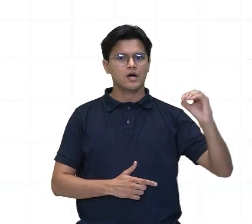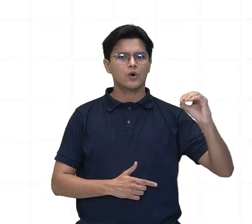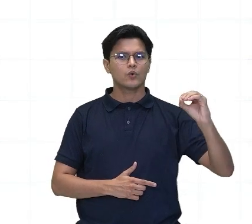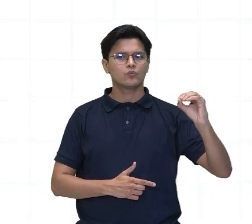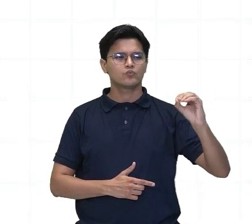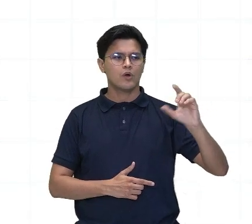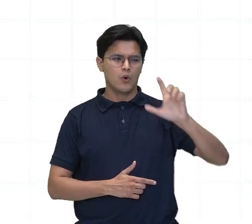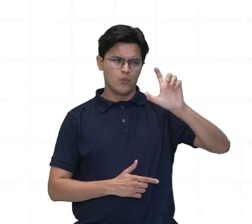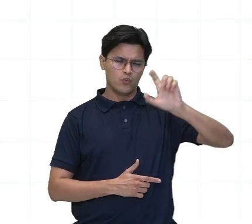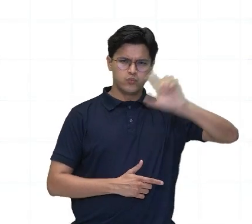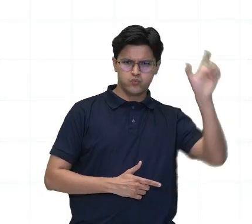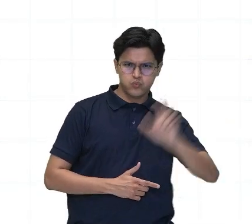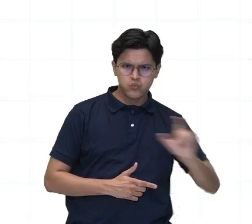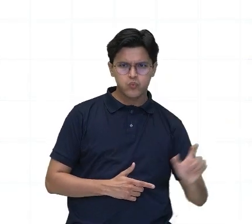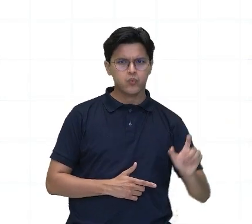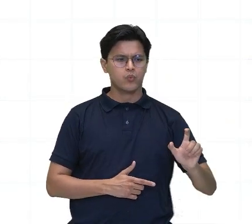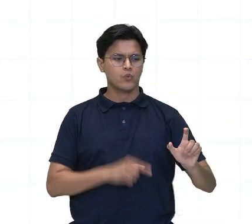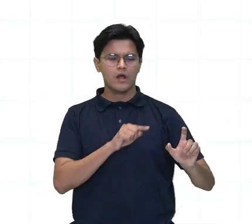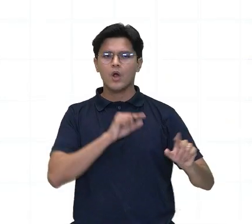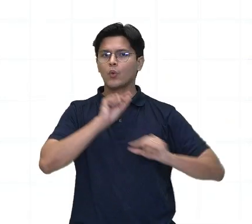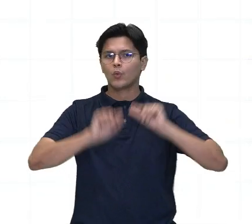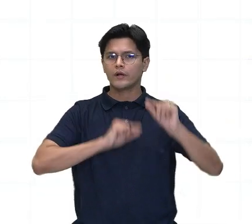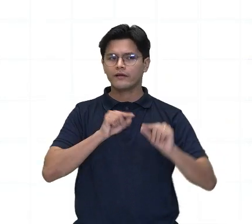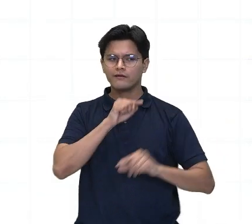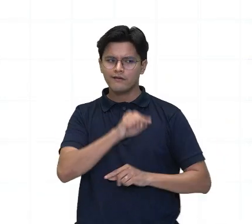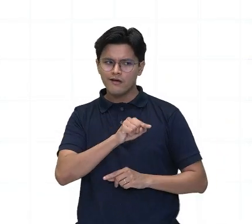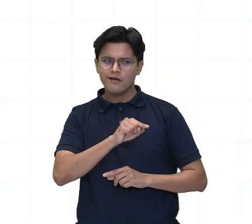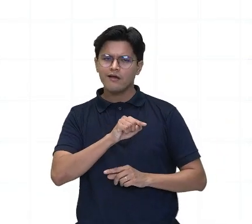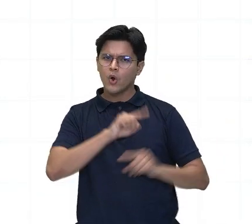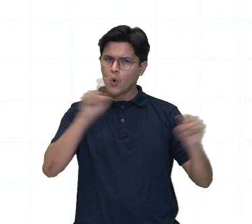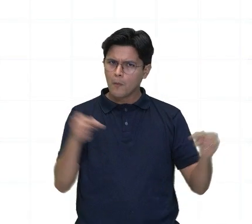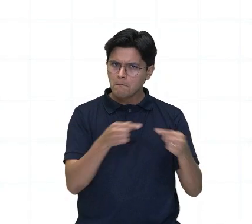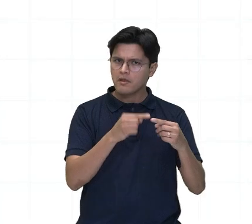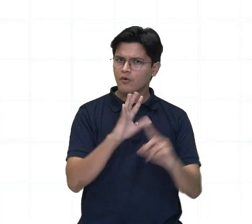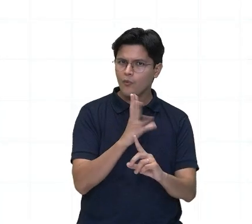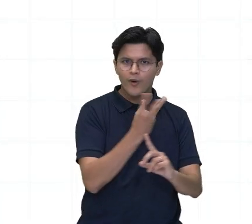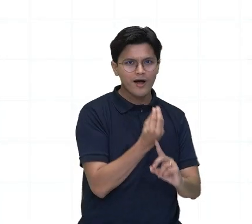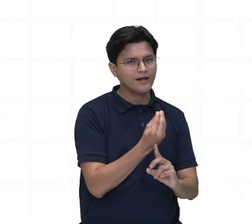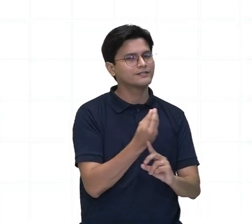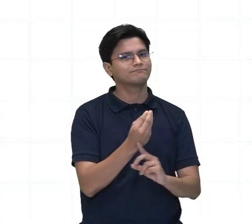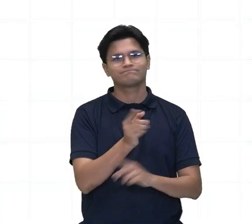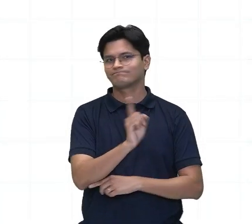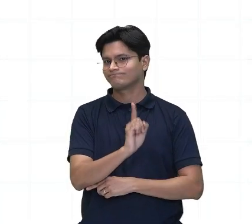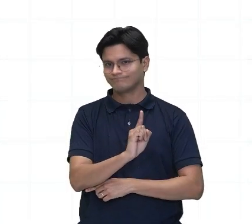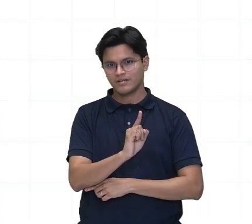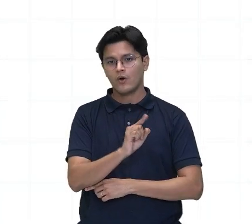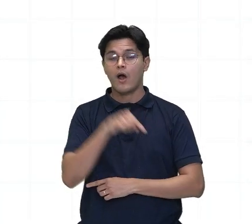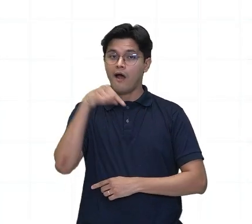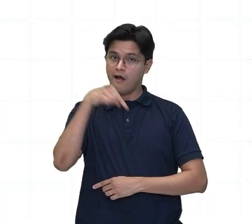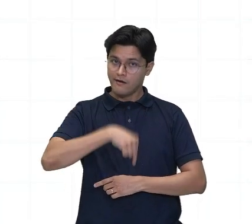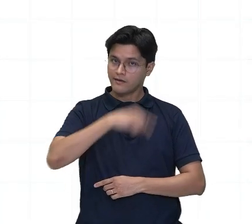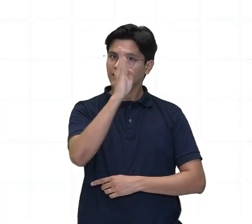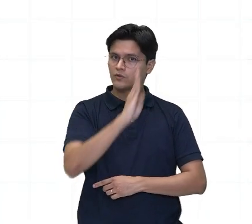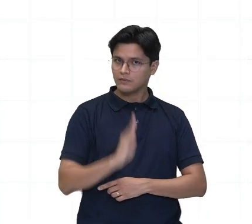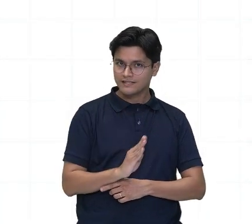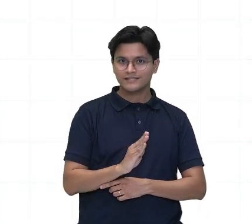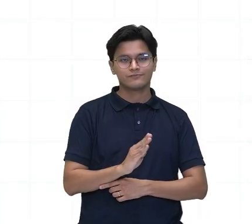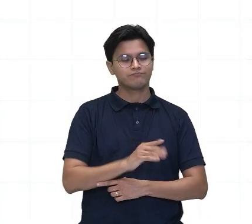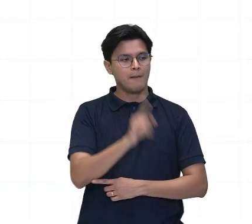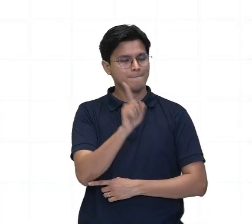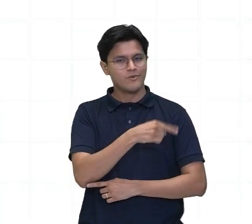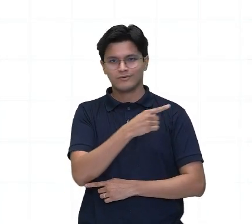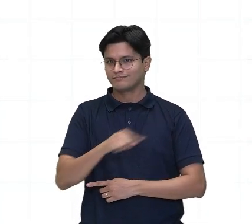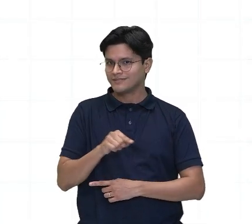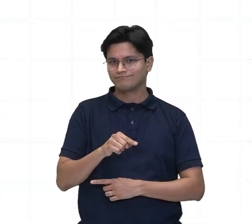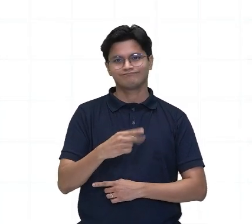é considerada arte e é proibida no Brasil, pois é feita sem o consentimento do dono